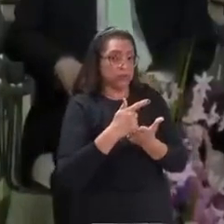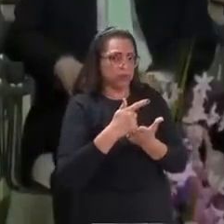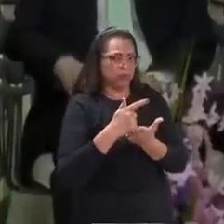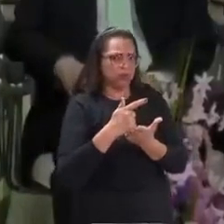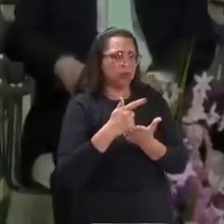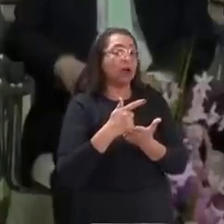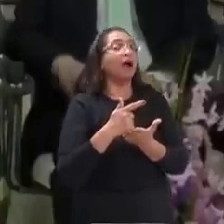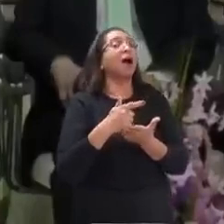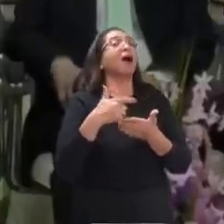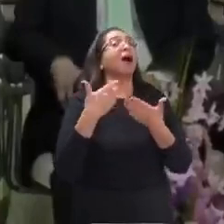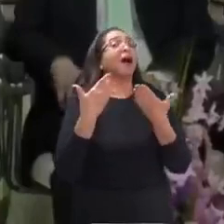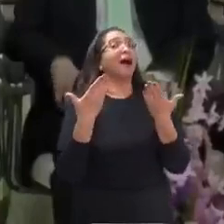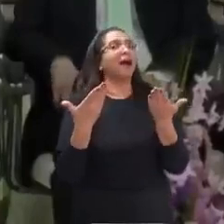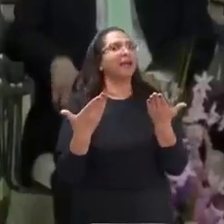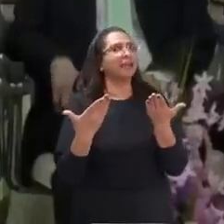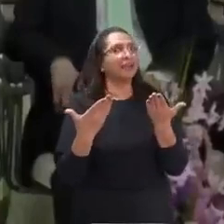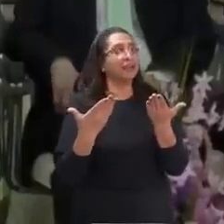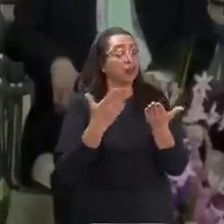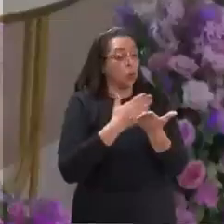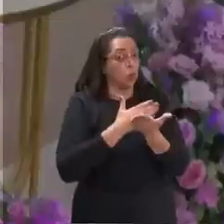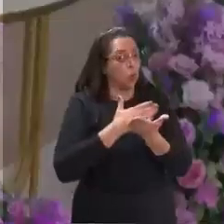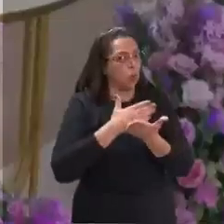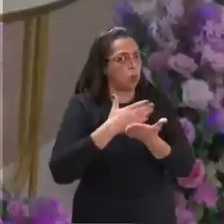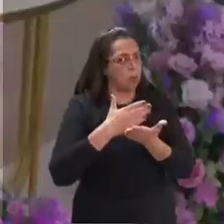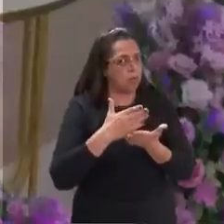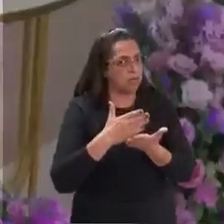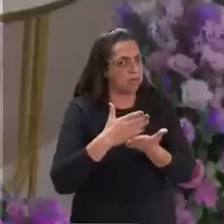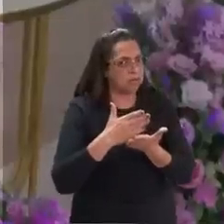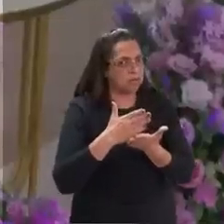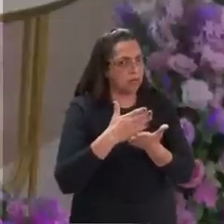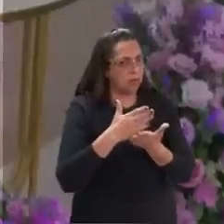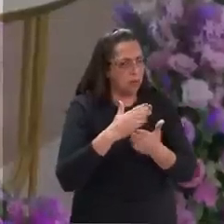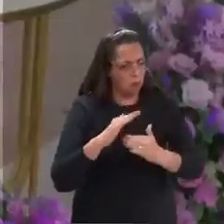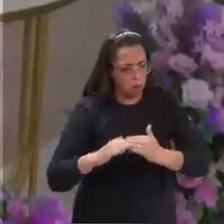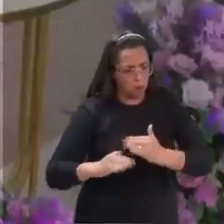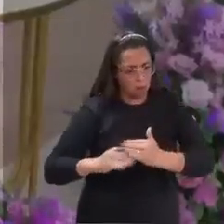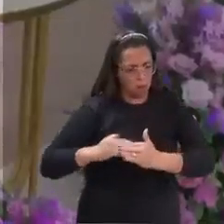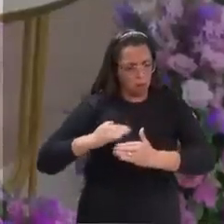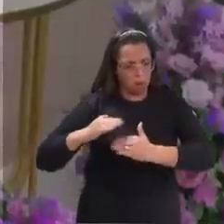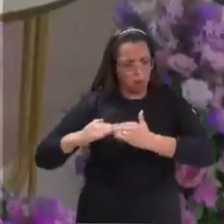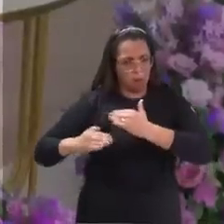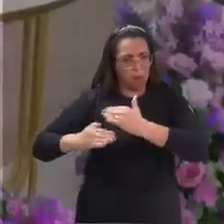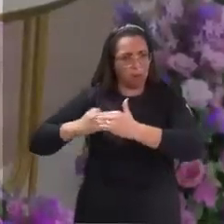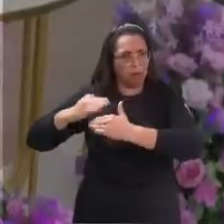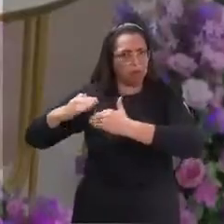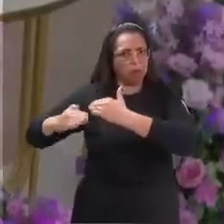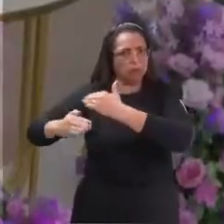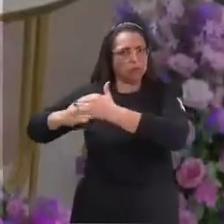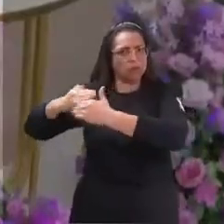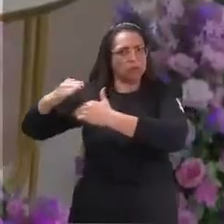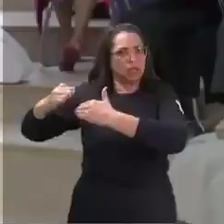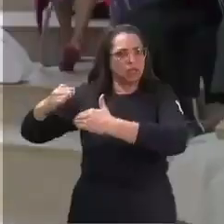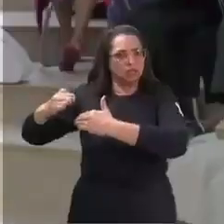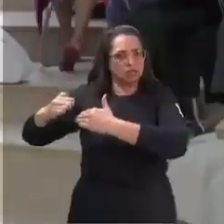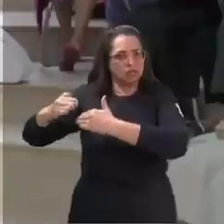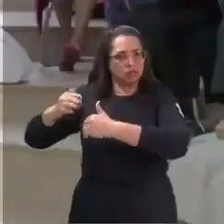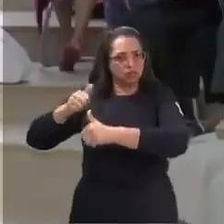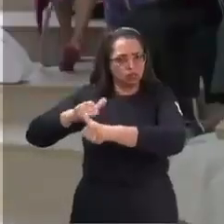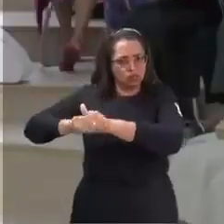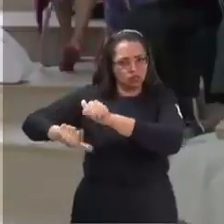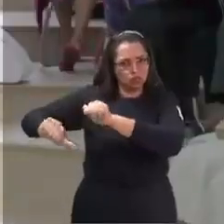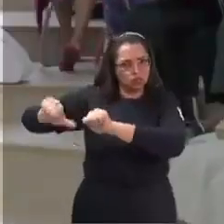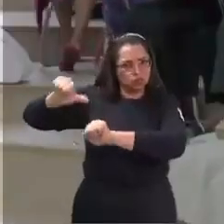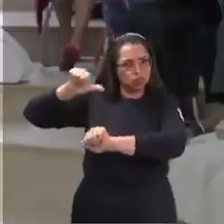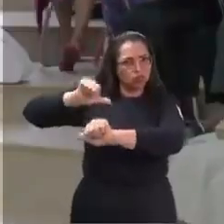de restauração do ser humano. Porque o primeiro processo, o dilúvio e o pecado,